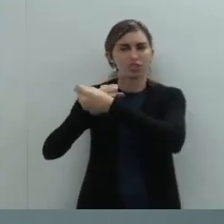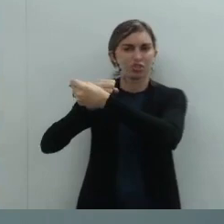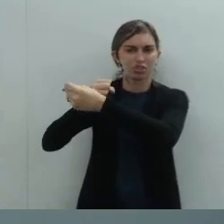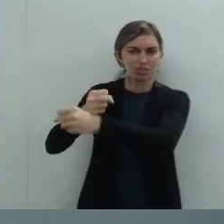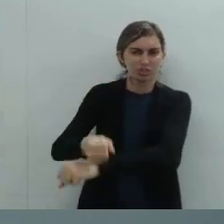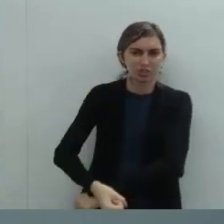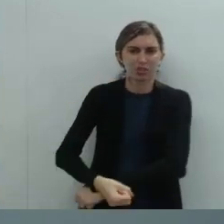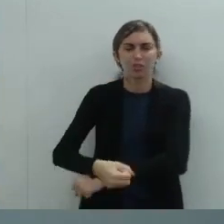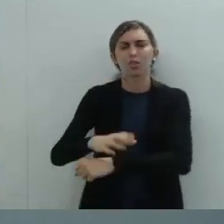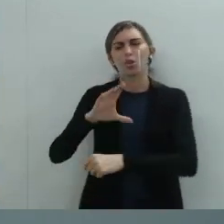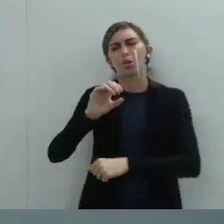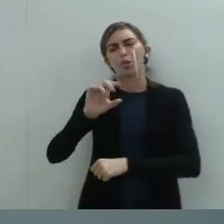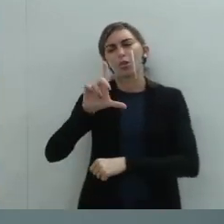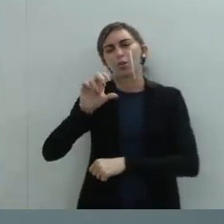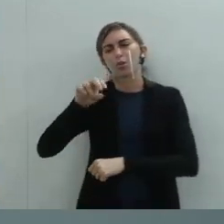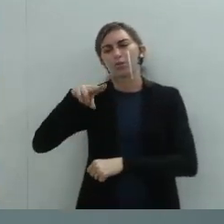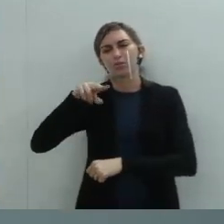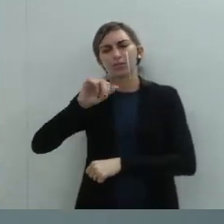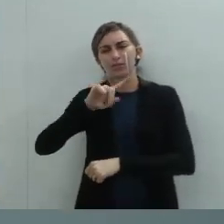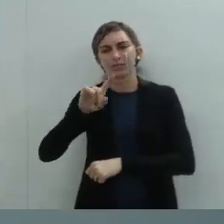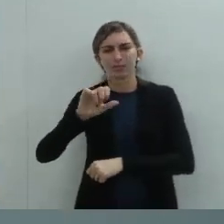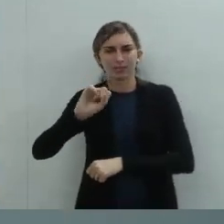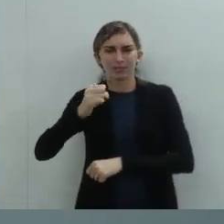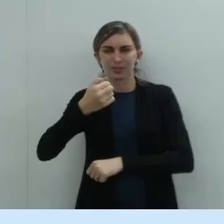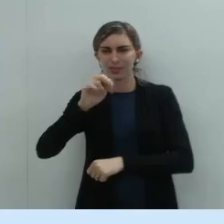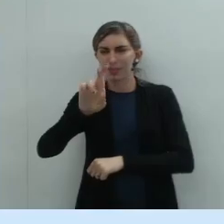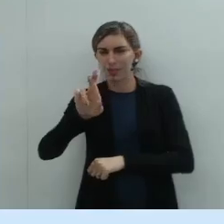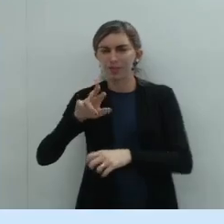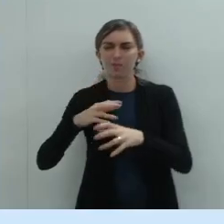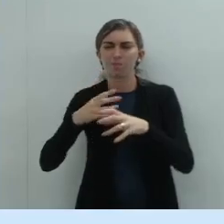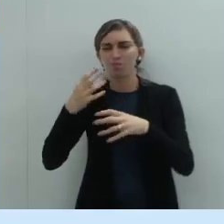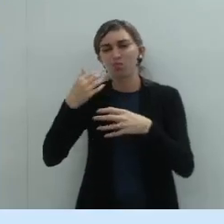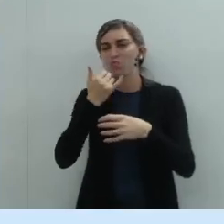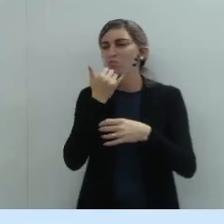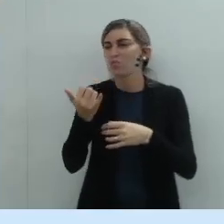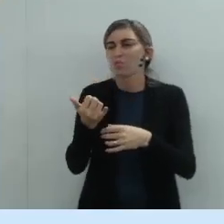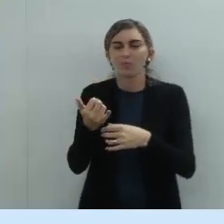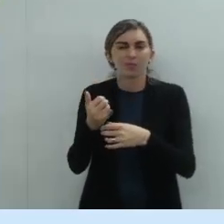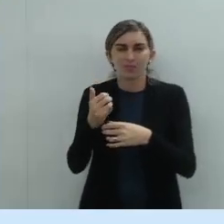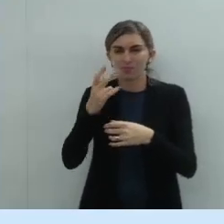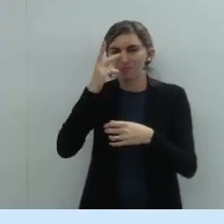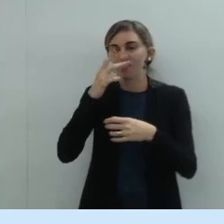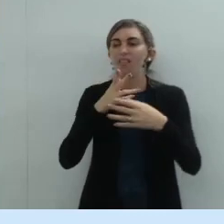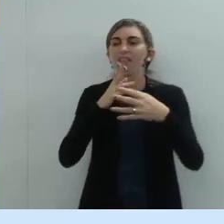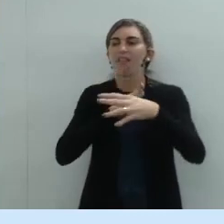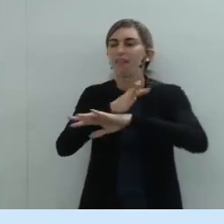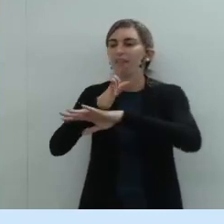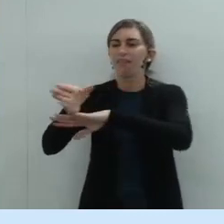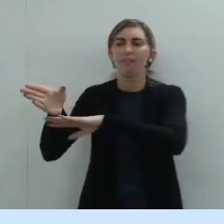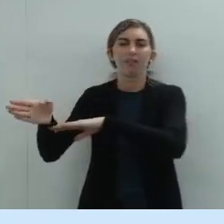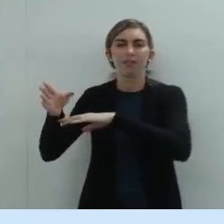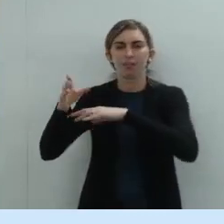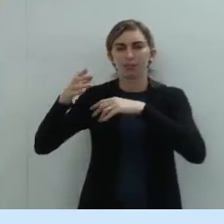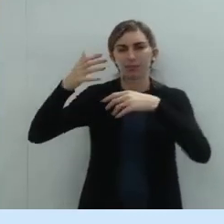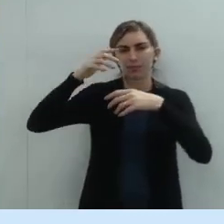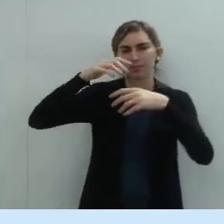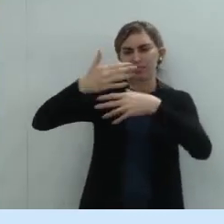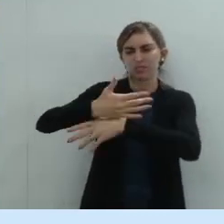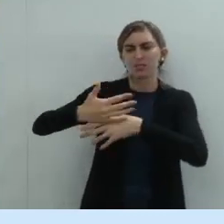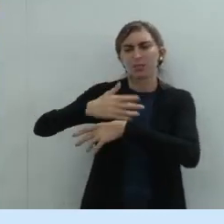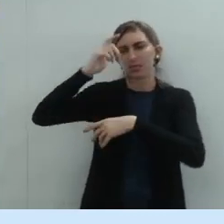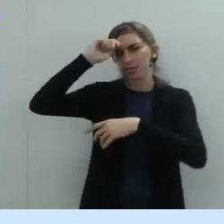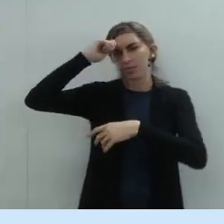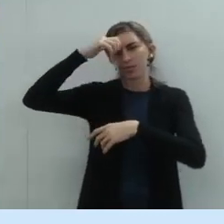de colonizar, não é? Essa desculpa ela não cola até hoje. Aí você está vendo, ó, na tela de vocês aí